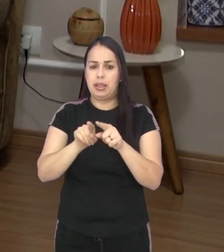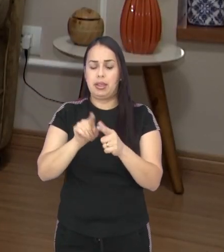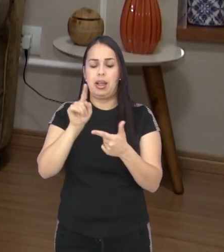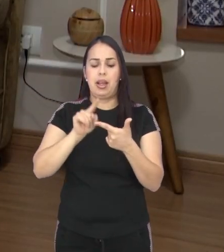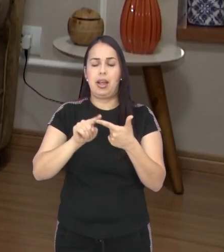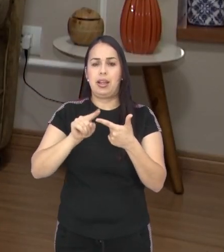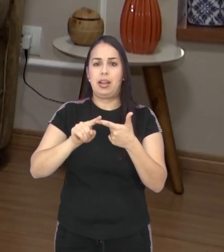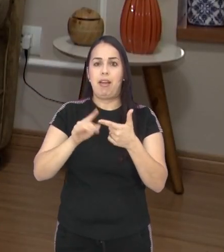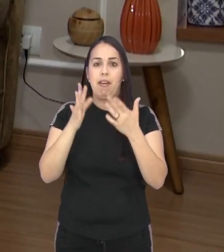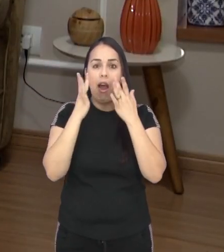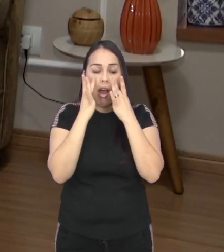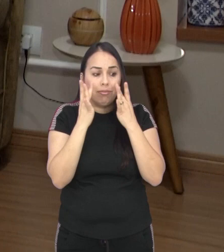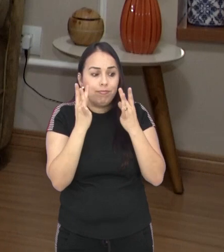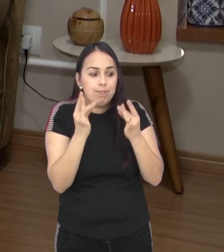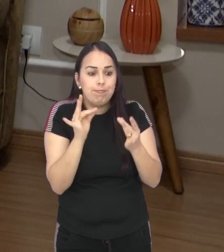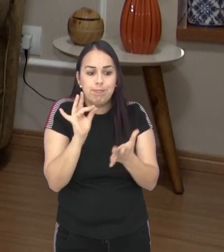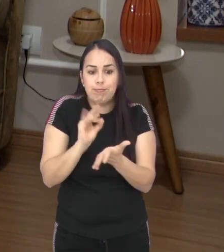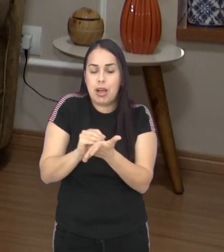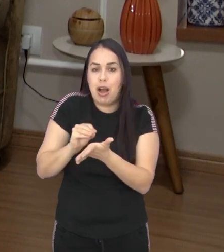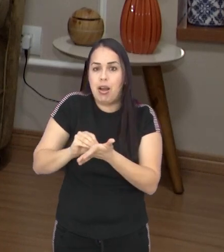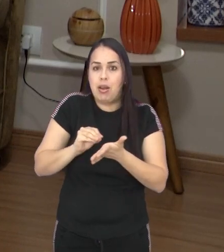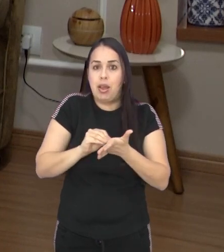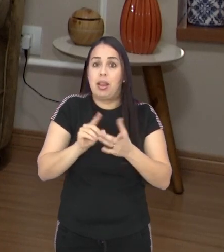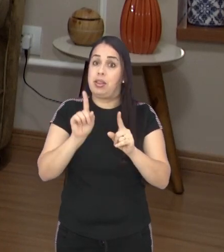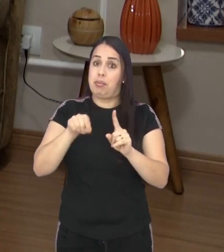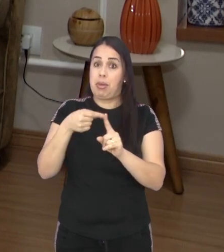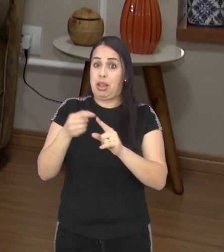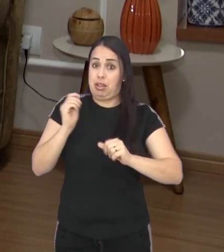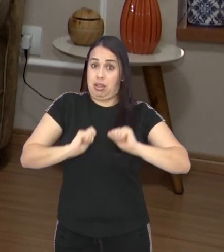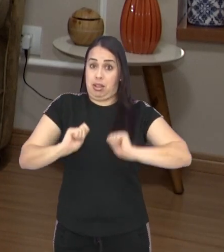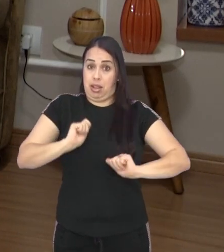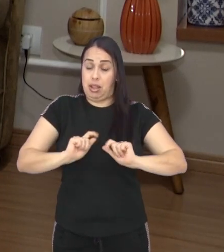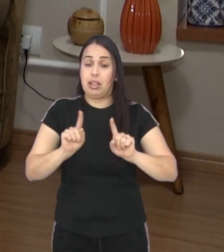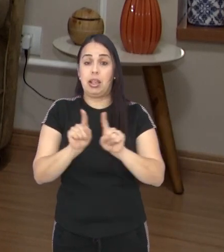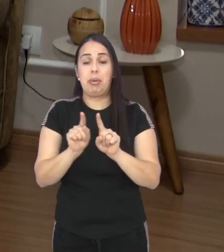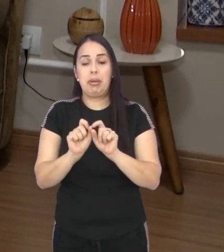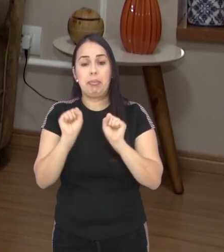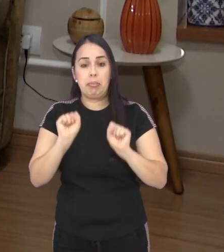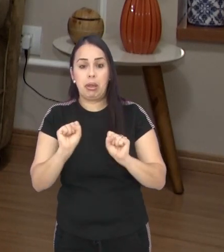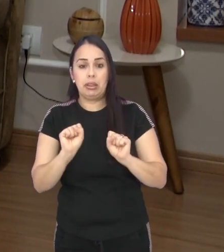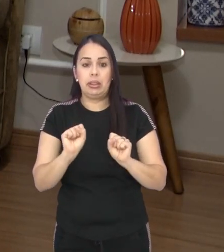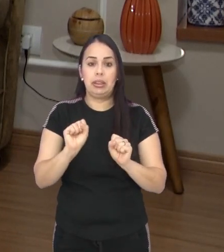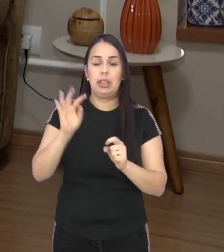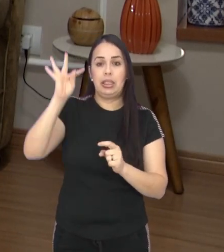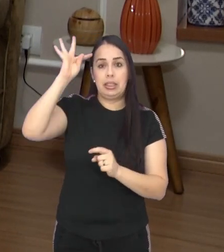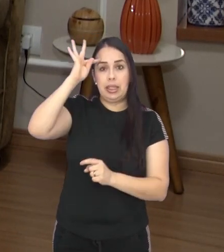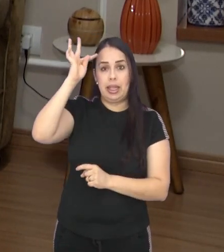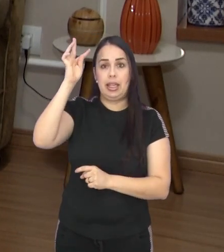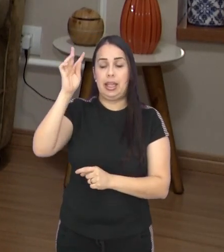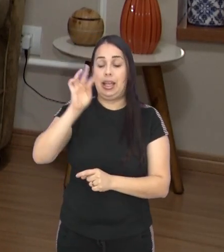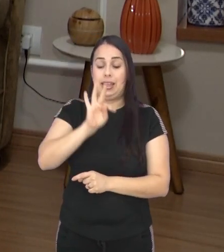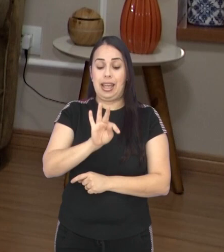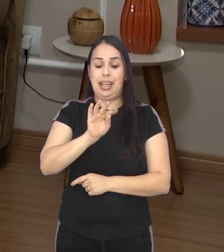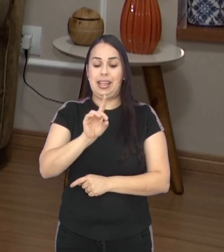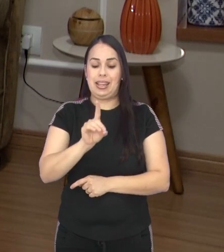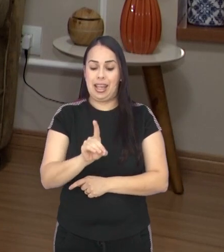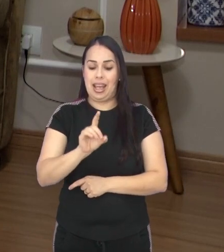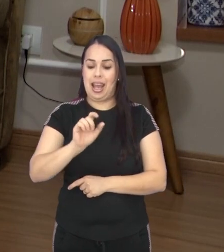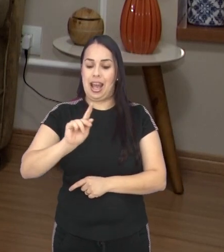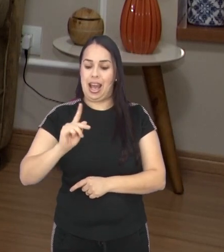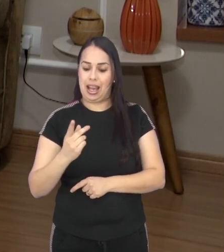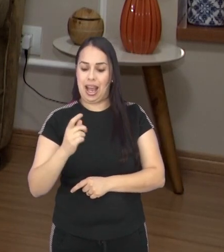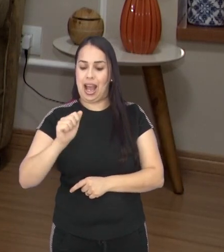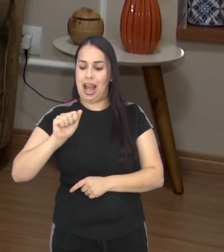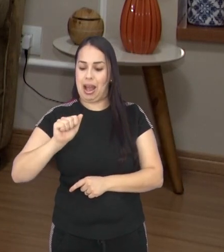é transtorno do déficit de atenção com hiperatividade e, na verdade, podemos falar em